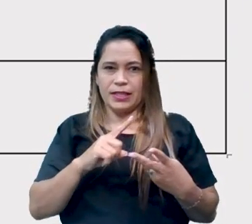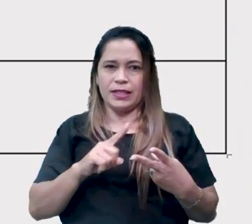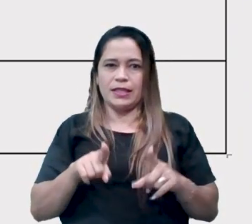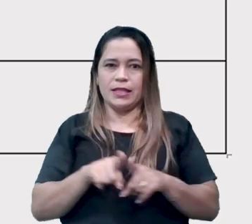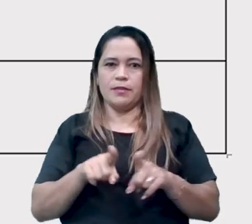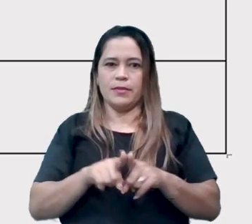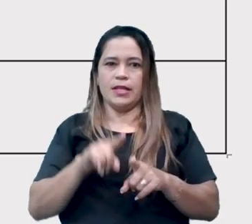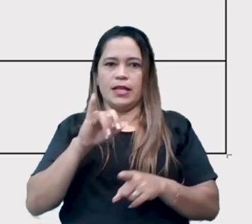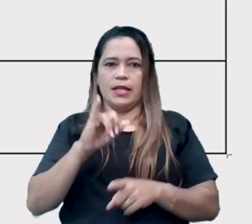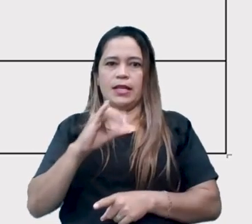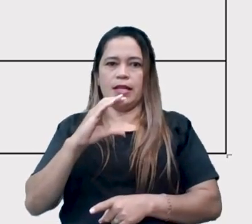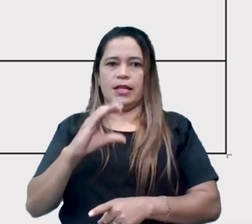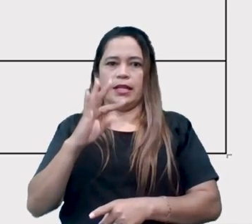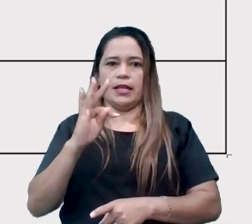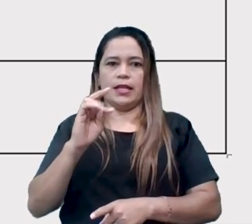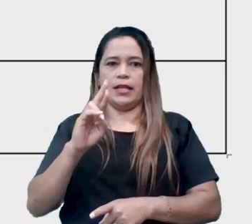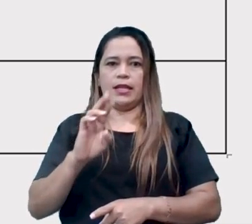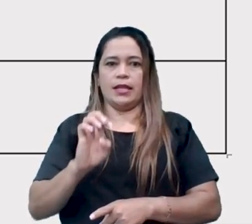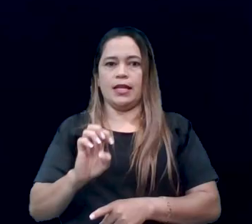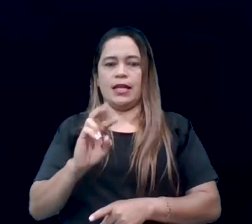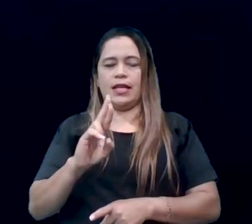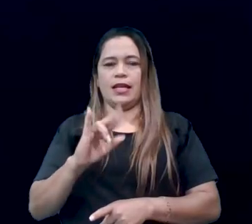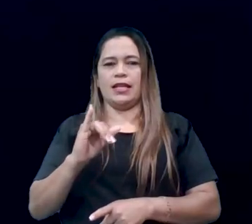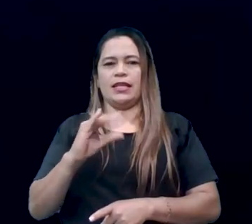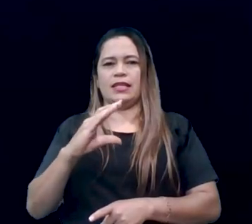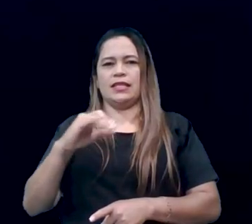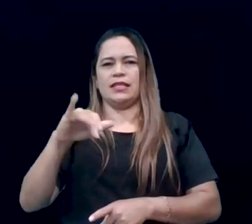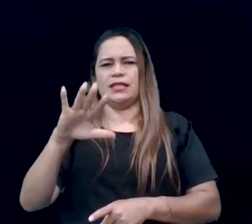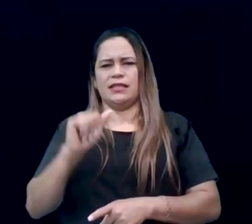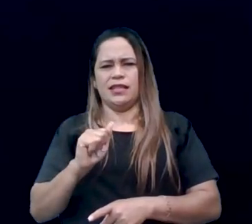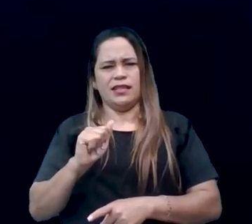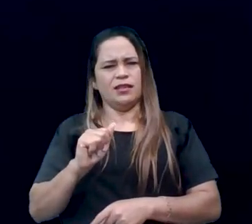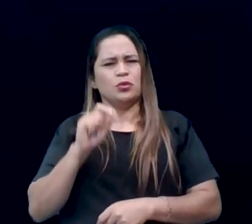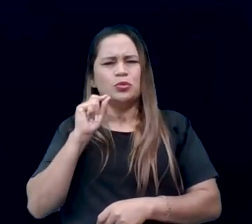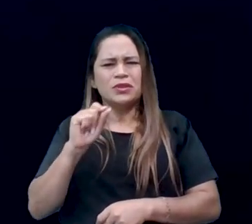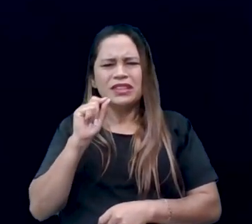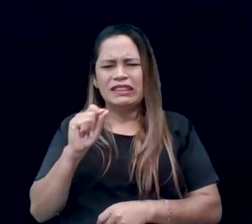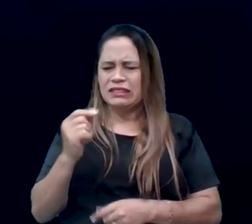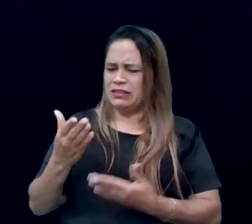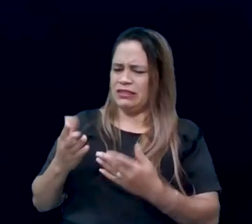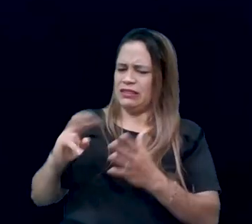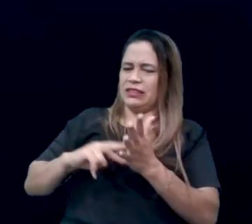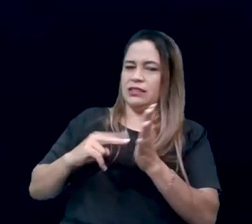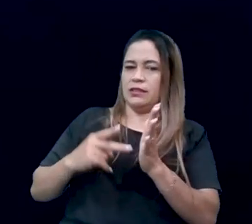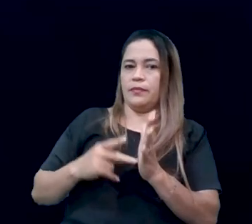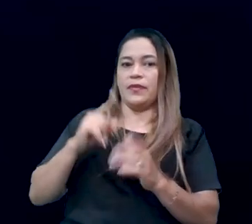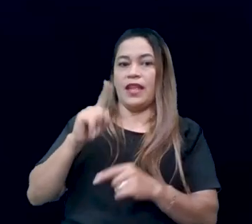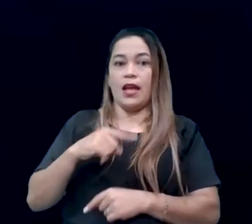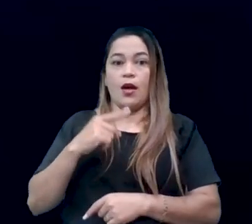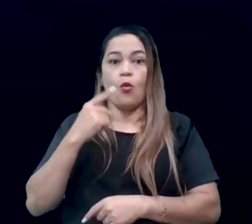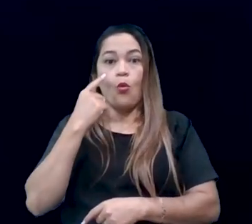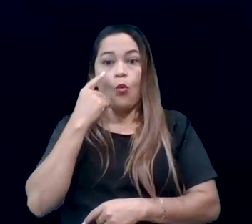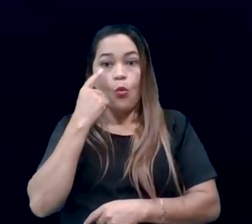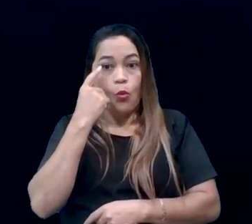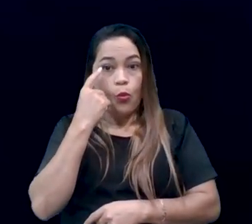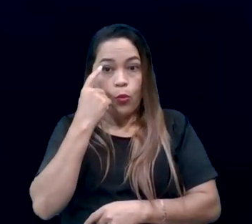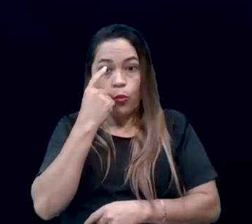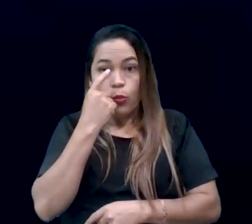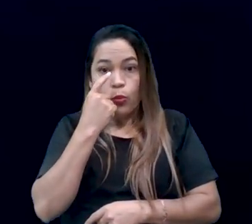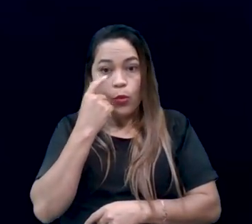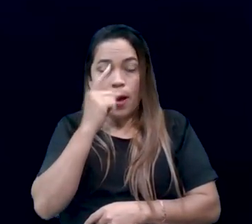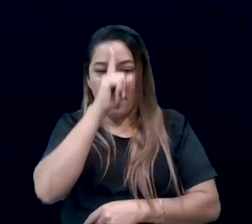icterícia. Volta aqui para mim. O que significa essa icterícia? É um amarelamento dos